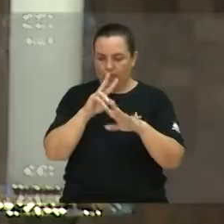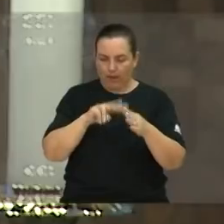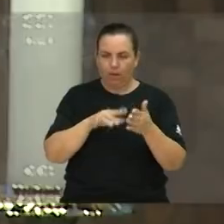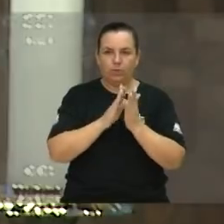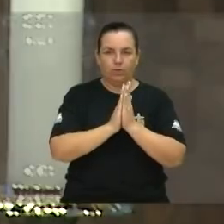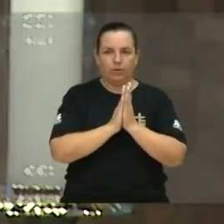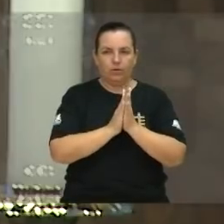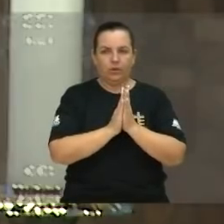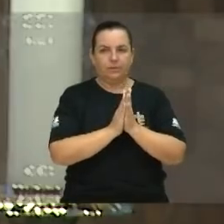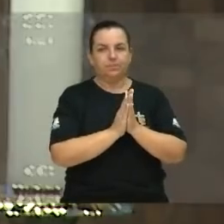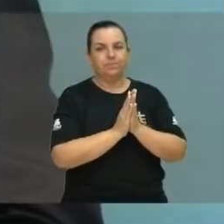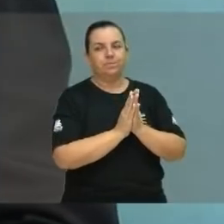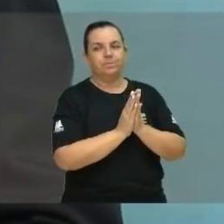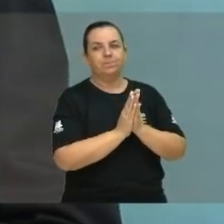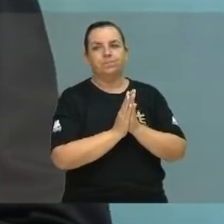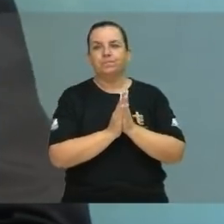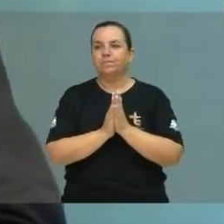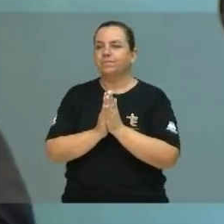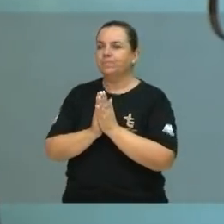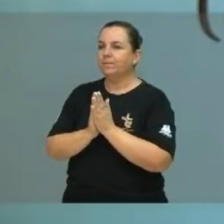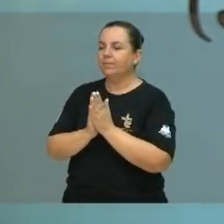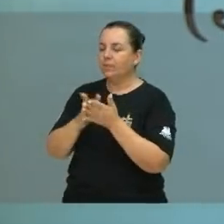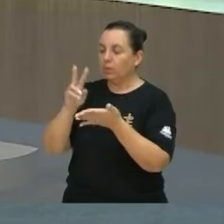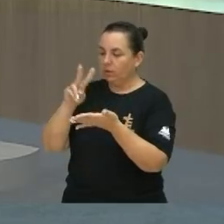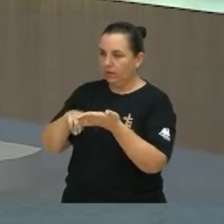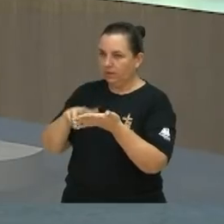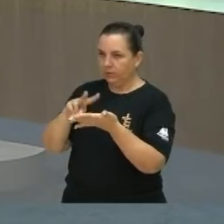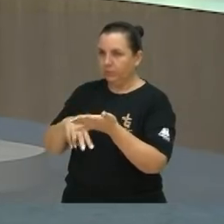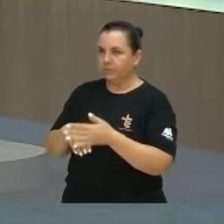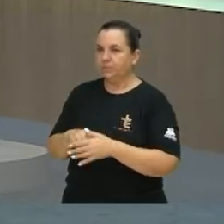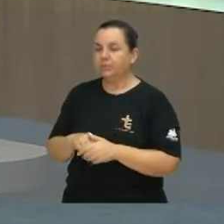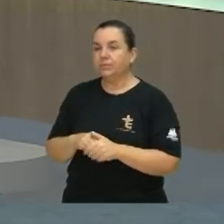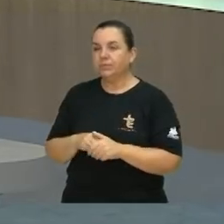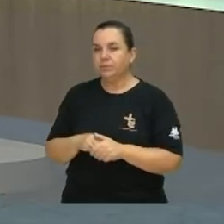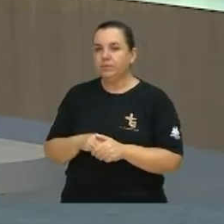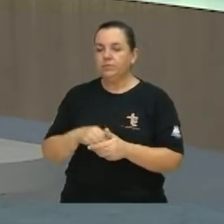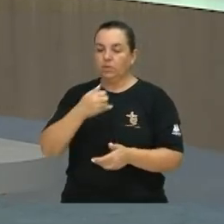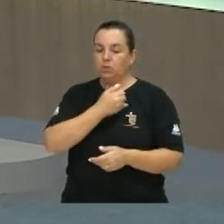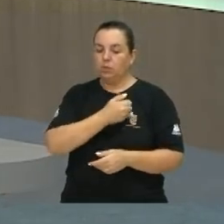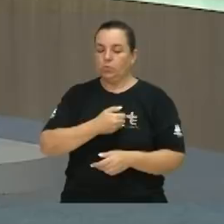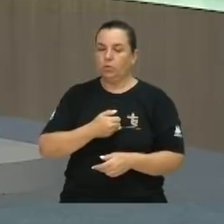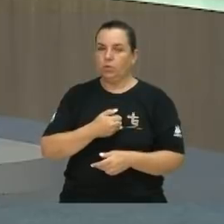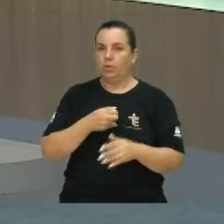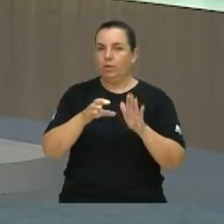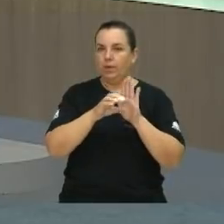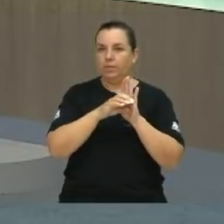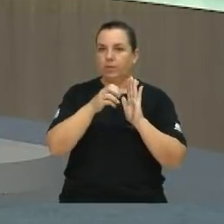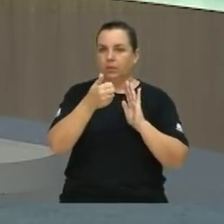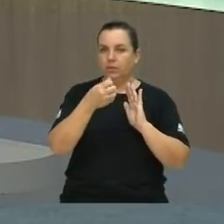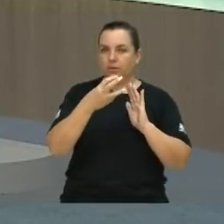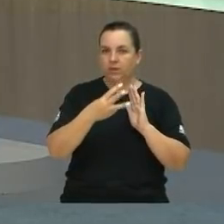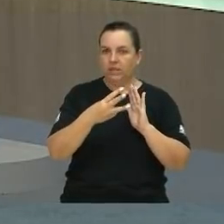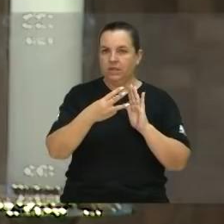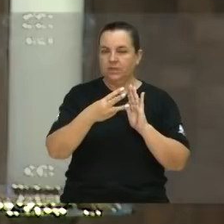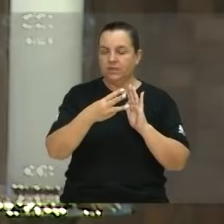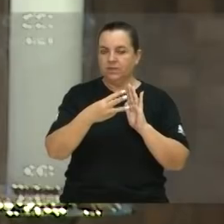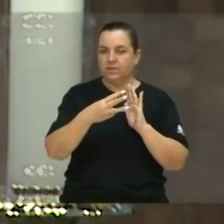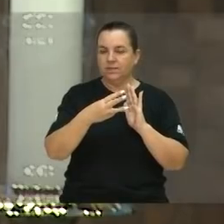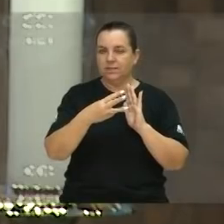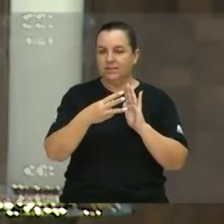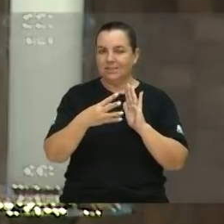pronto pronto e tem um comércio vamos a leitura joão 13 1230